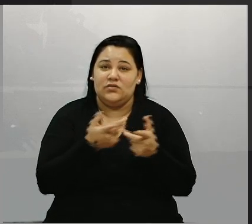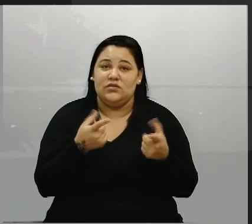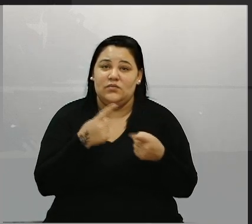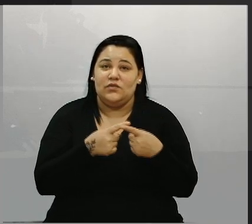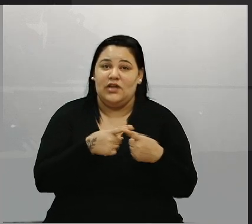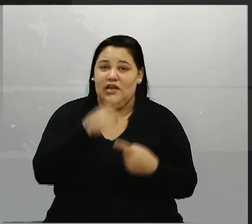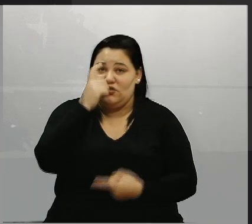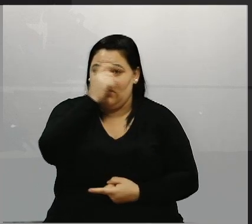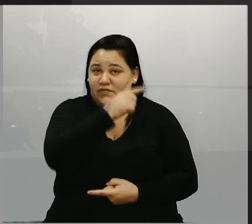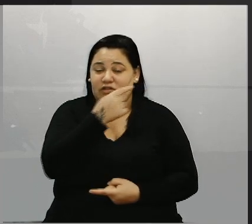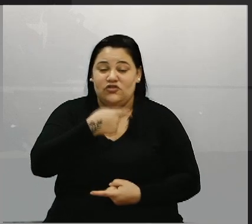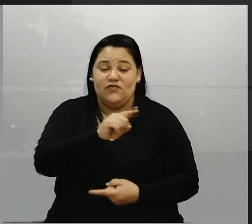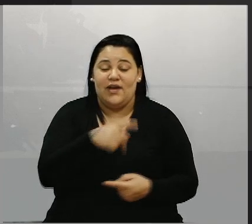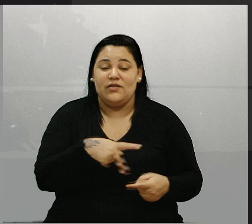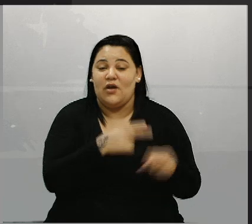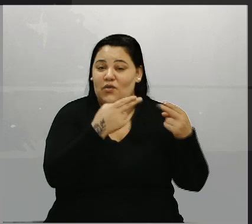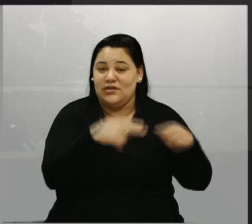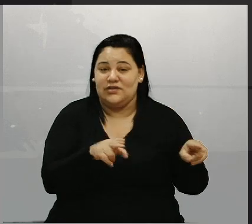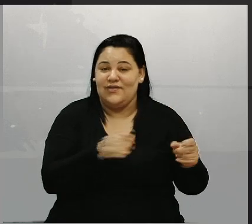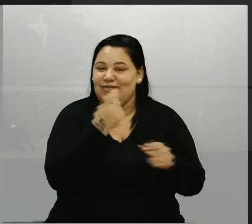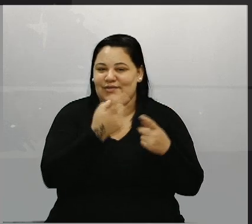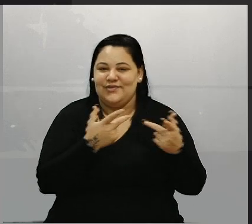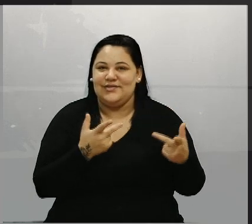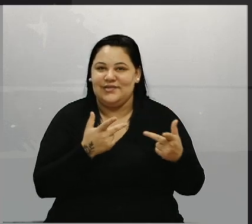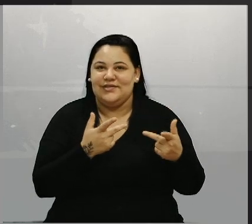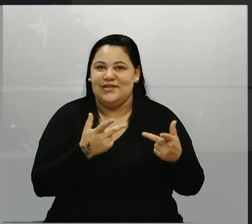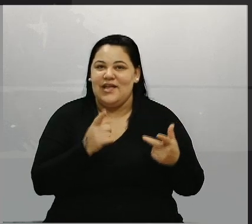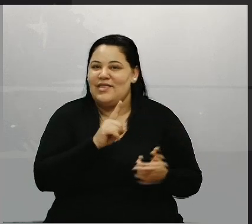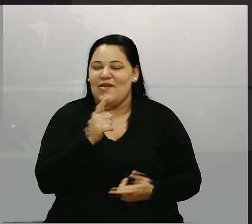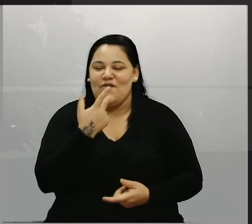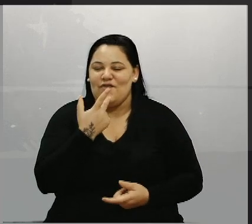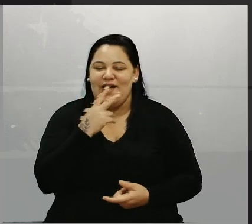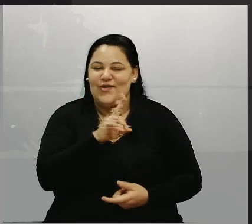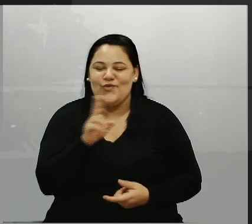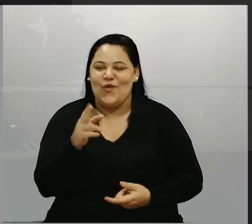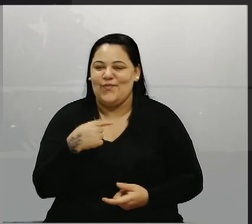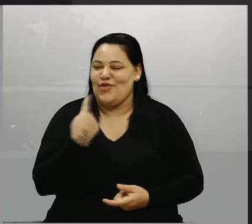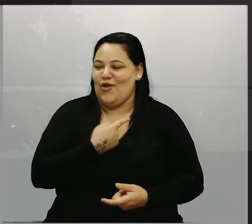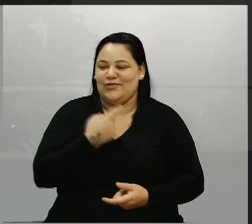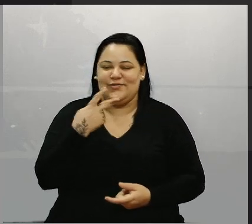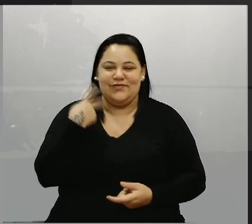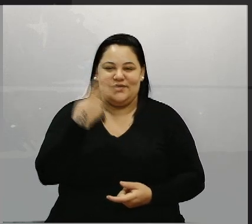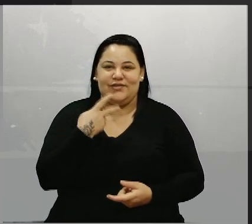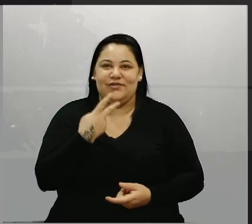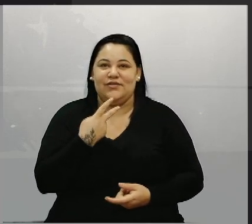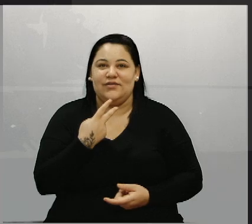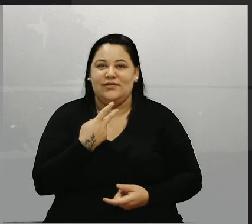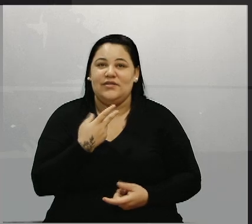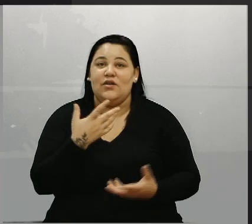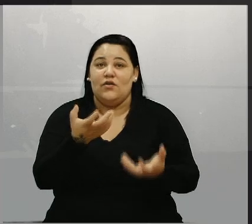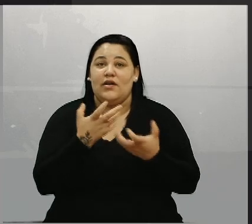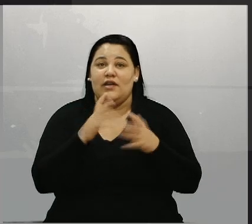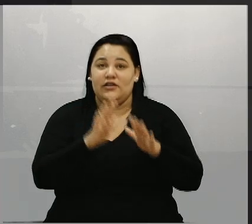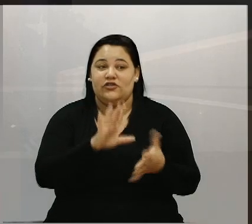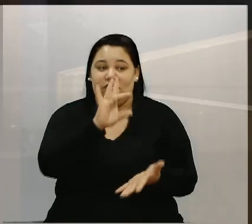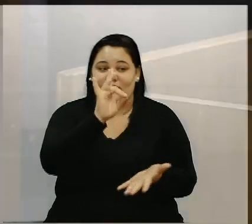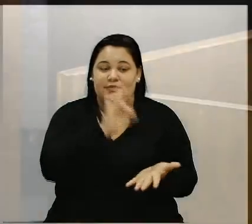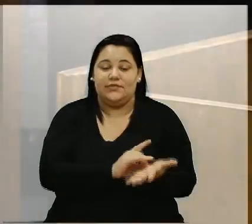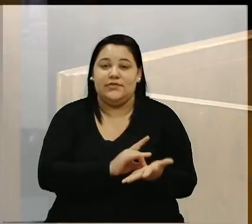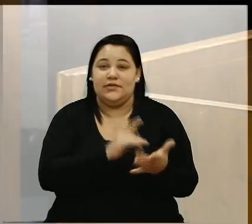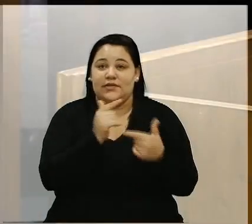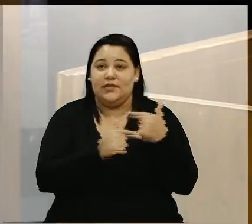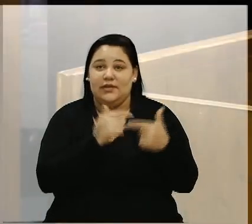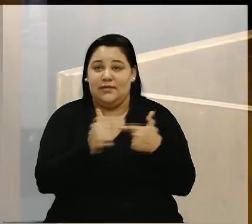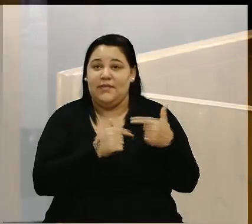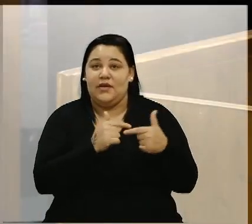difícil, a gente vai para uma inauguração e nem sequer é citado do trabalho que a gente faz. Então eu quero deixar registrado, e preciso